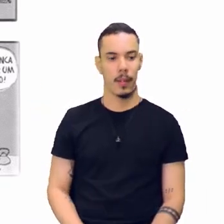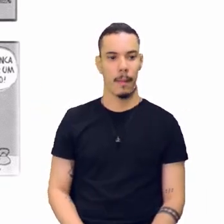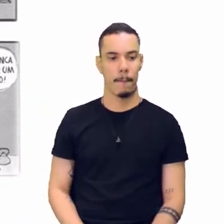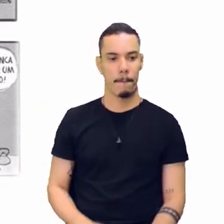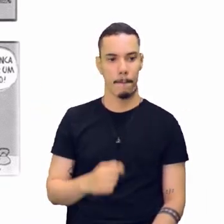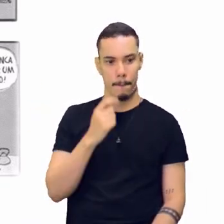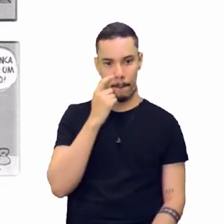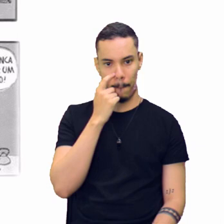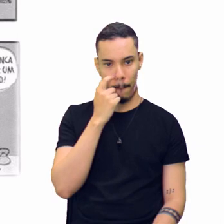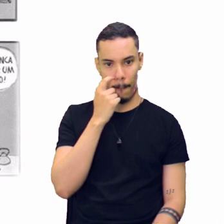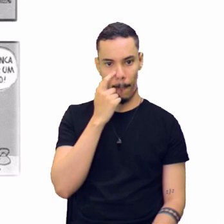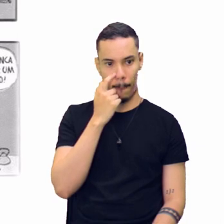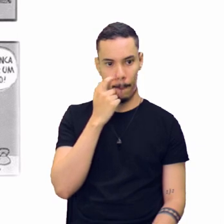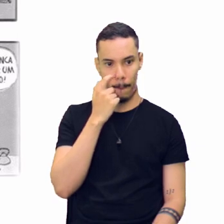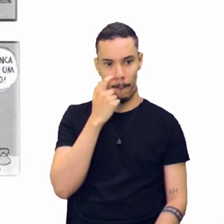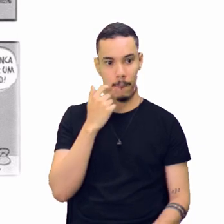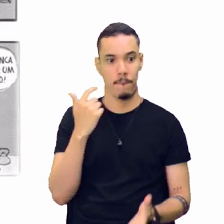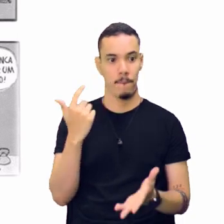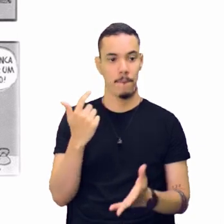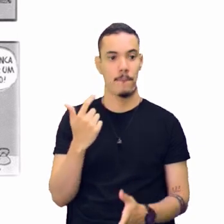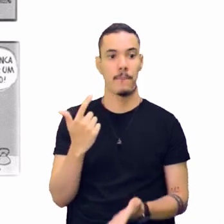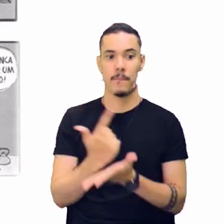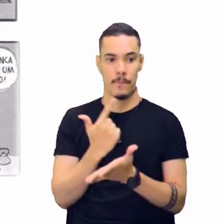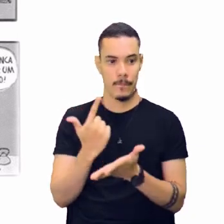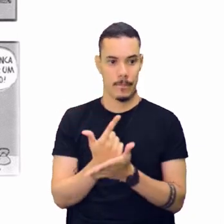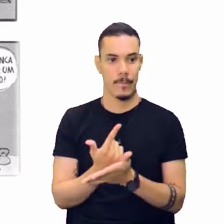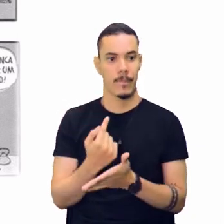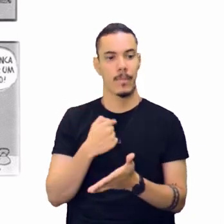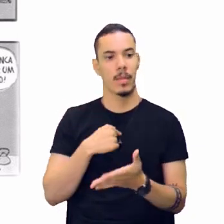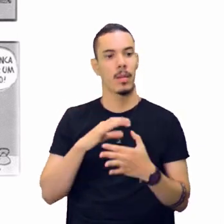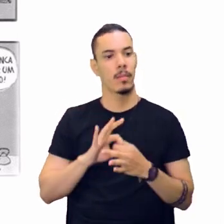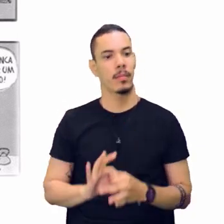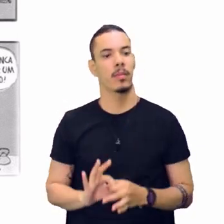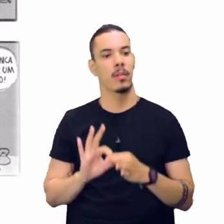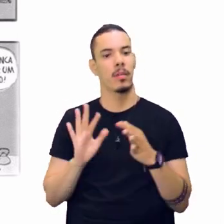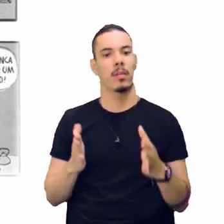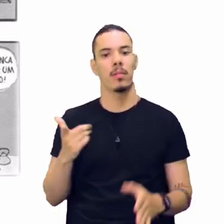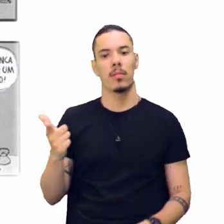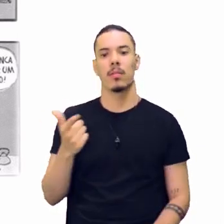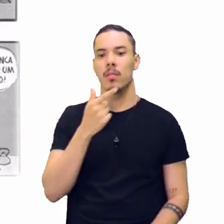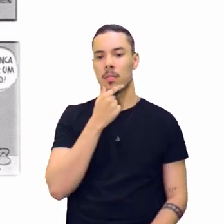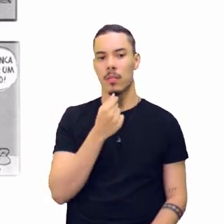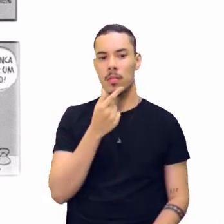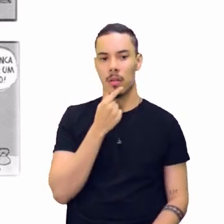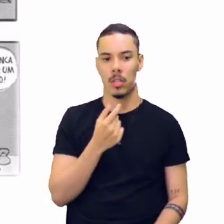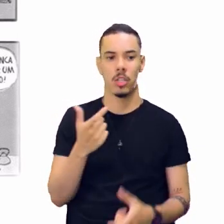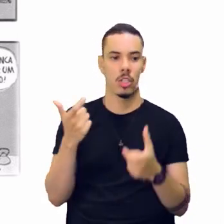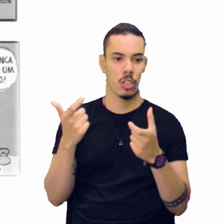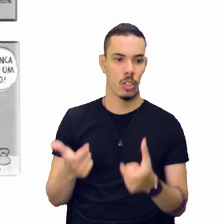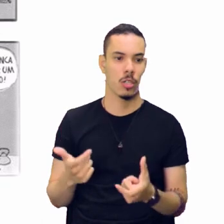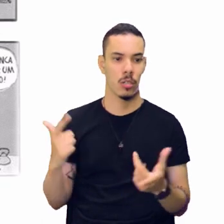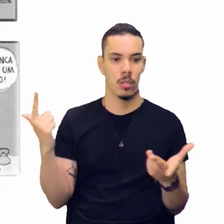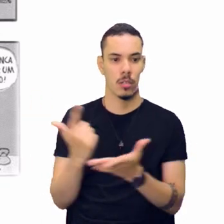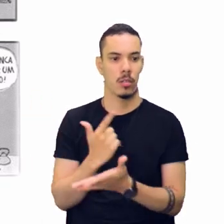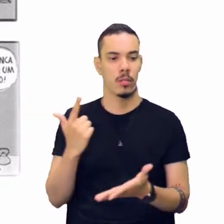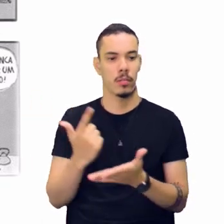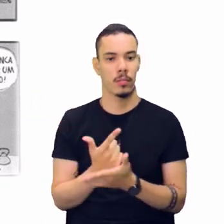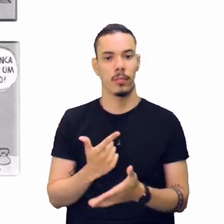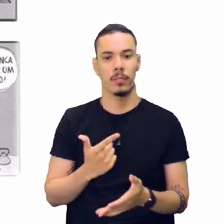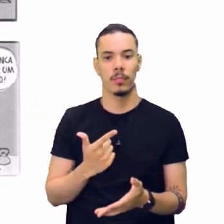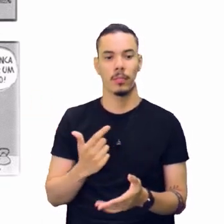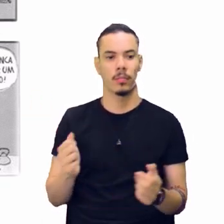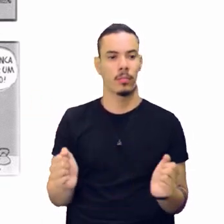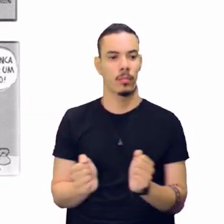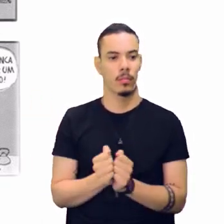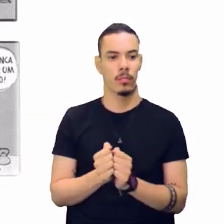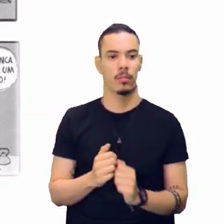seguinte. Primeiro, livro. Eu me livro daquele garoto chato com um livro enfiado no meu